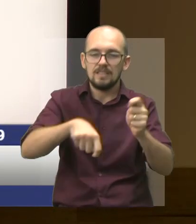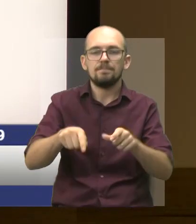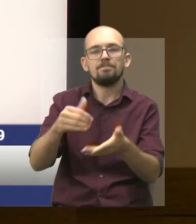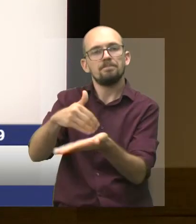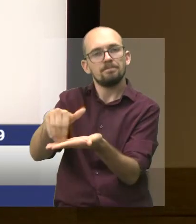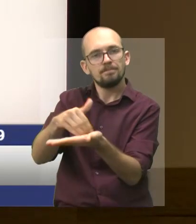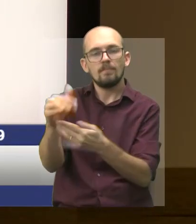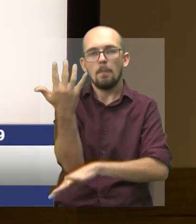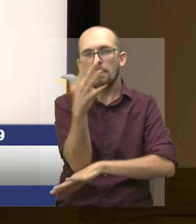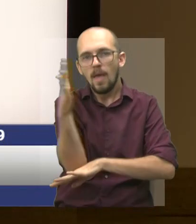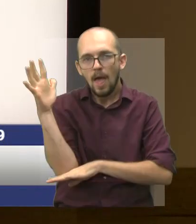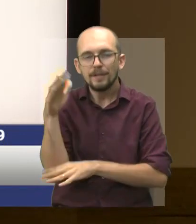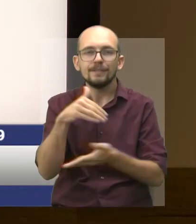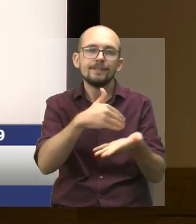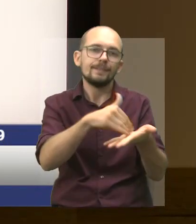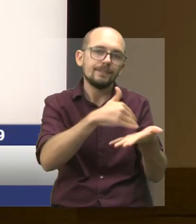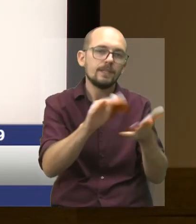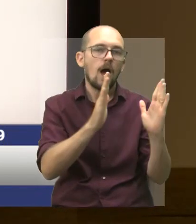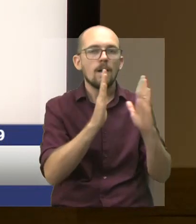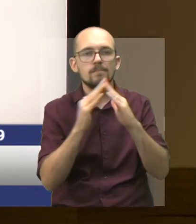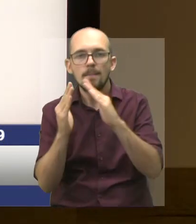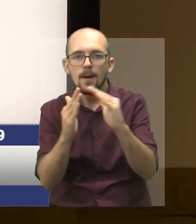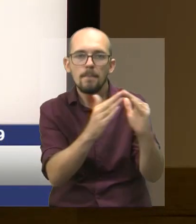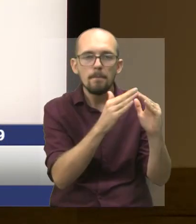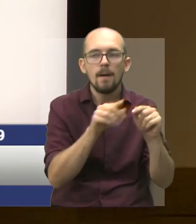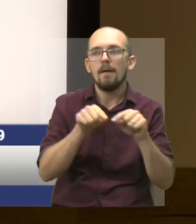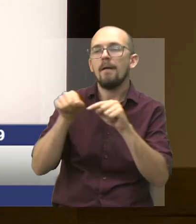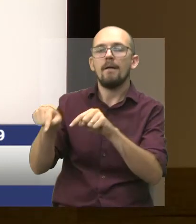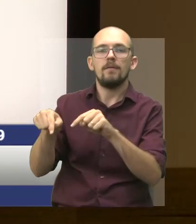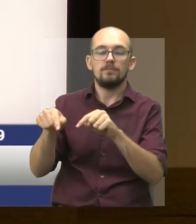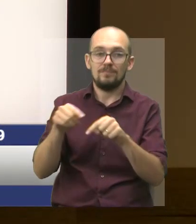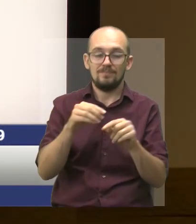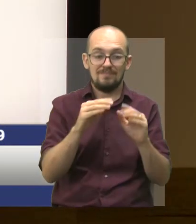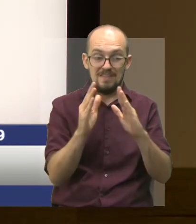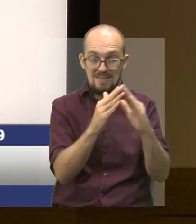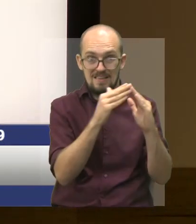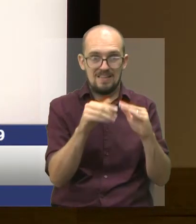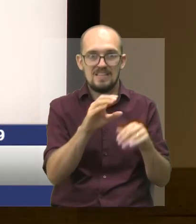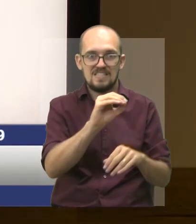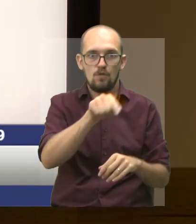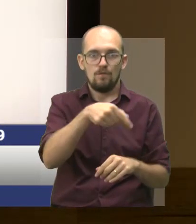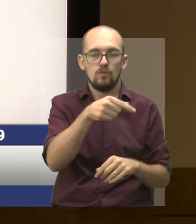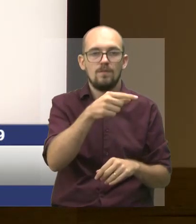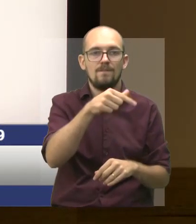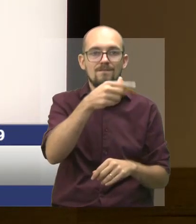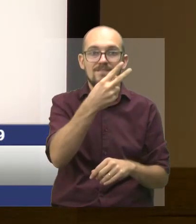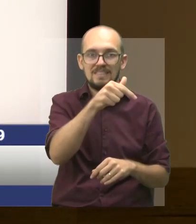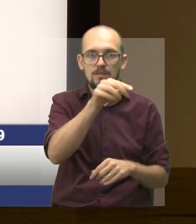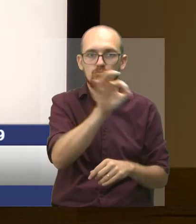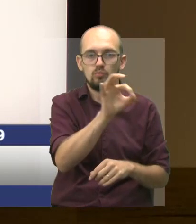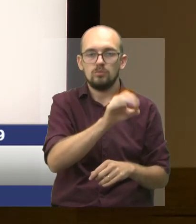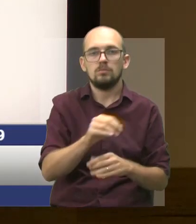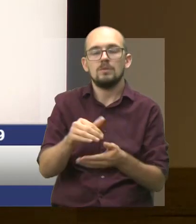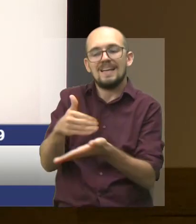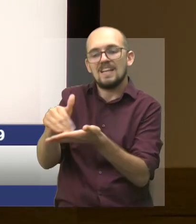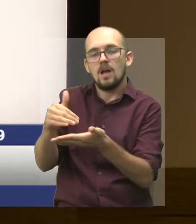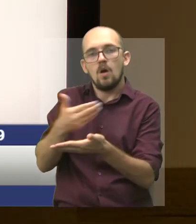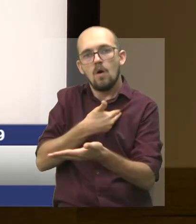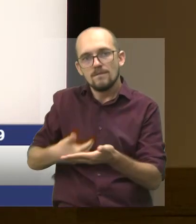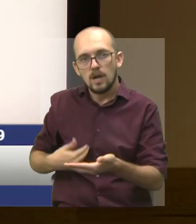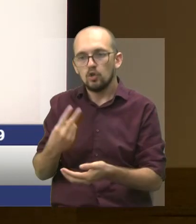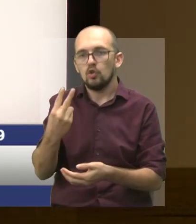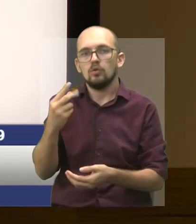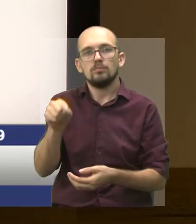Secretaria do Meio Ambiente, a Secretaria de Habitação, com 0,27%, Secretaria de Governo,